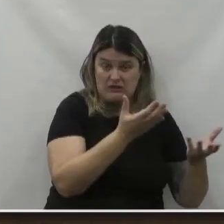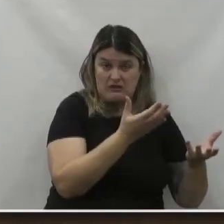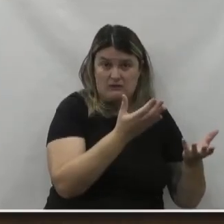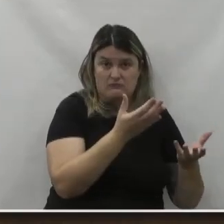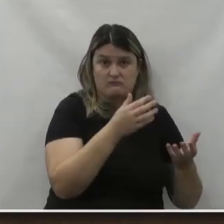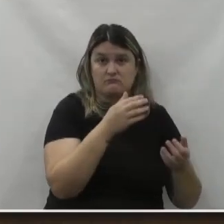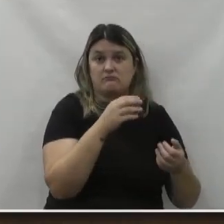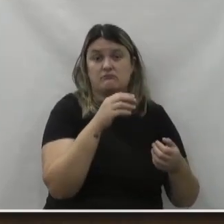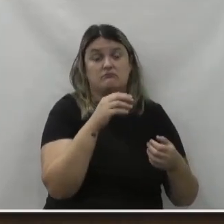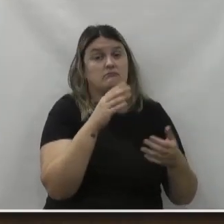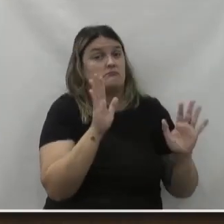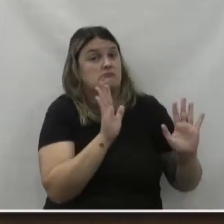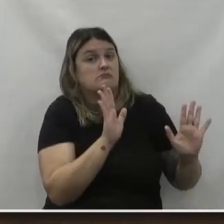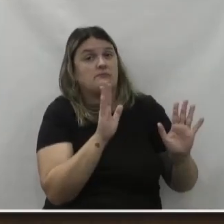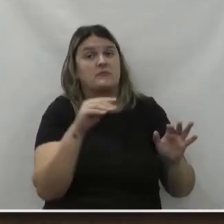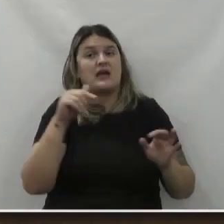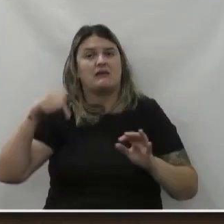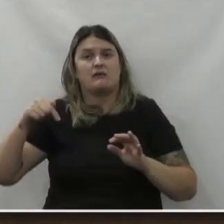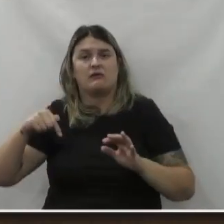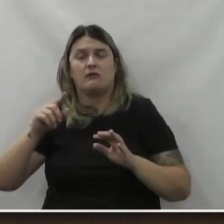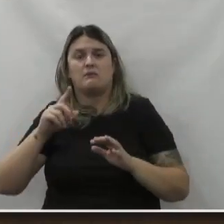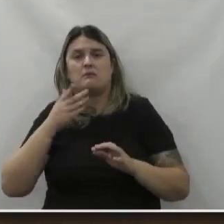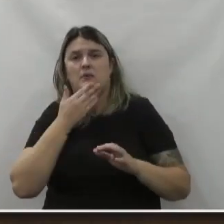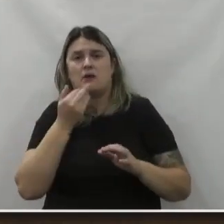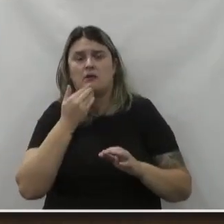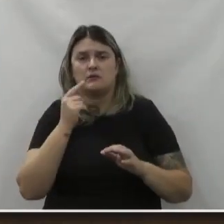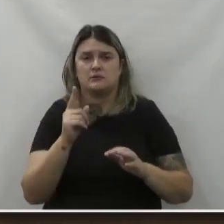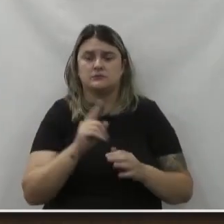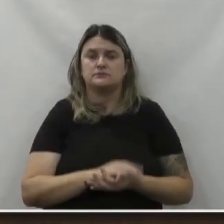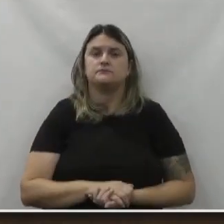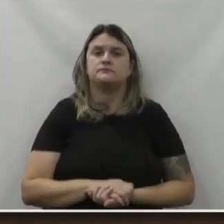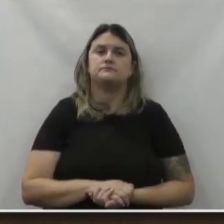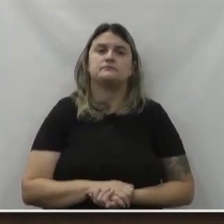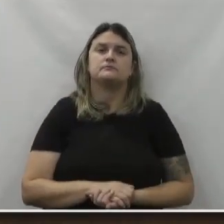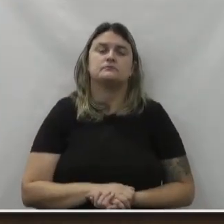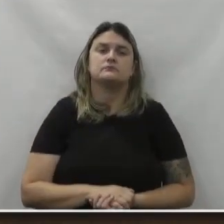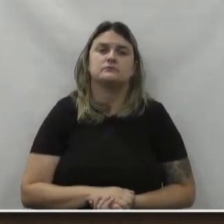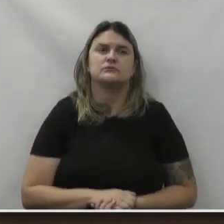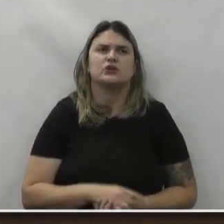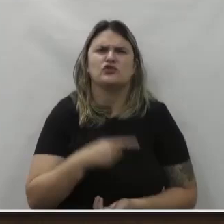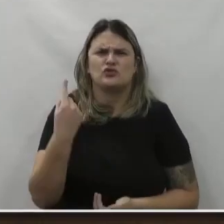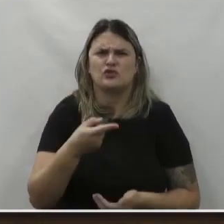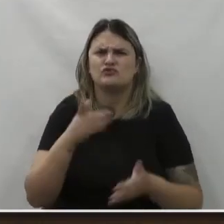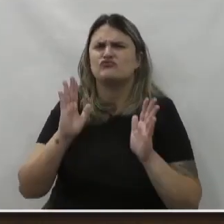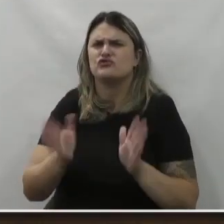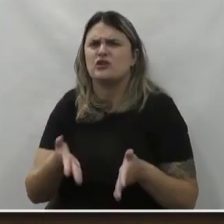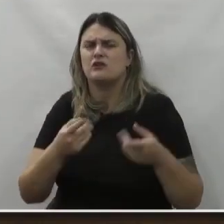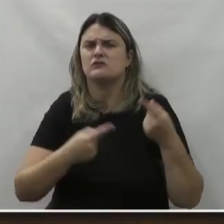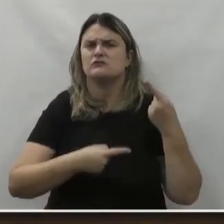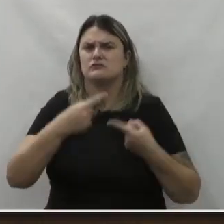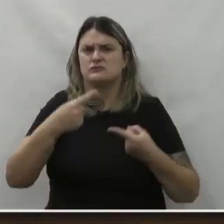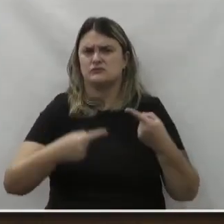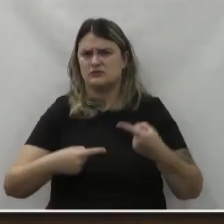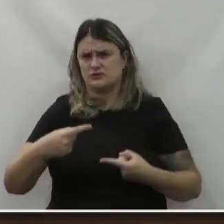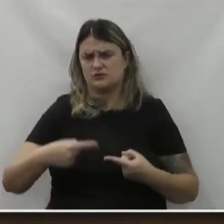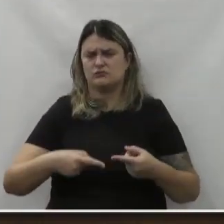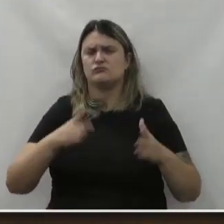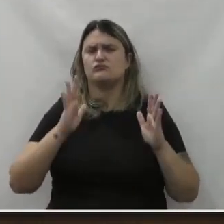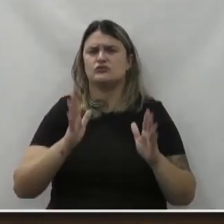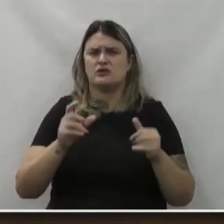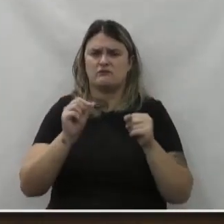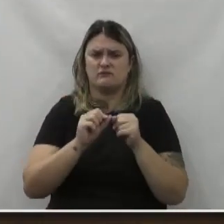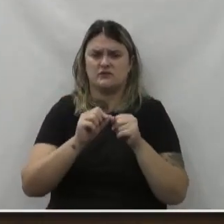essa audiência pública. E vou falar mais sobre... Nós já tínhamos discutido, fizemos